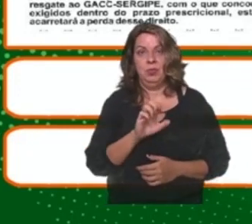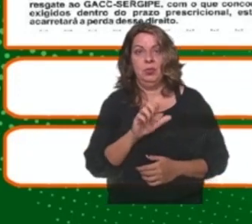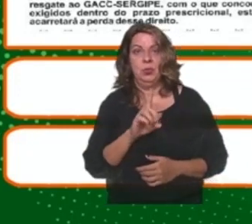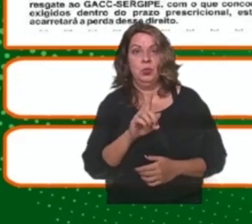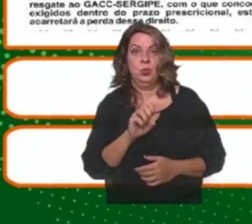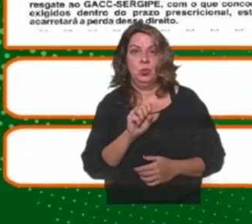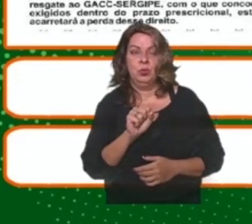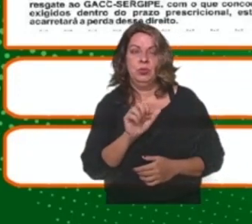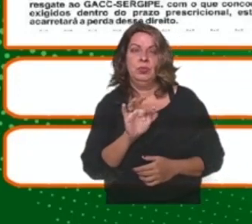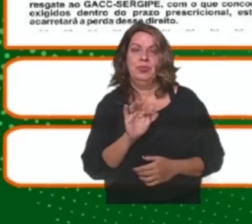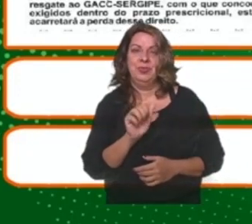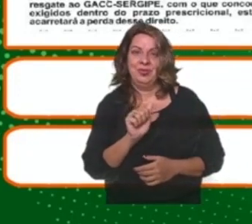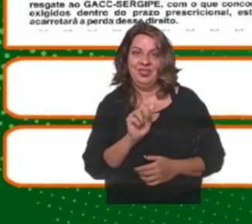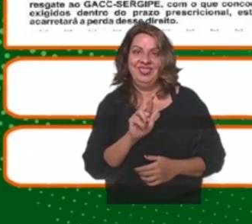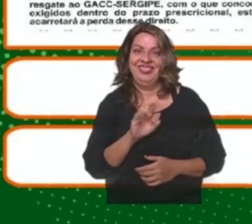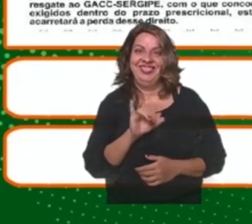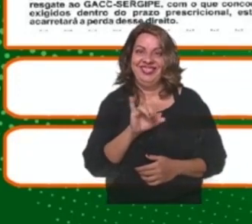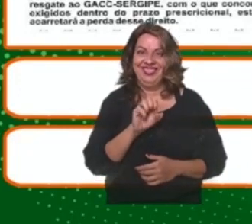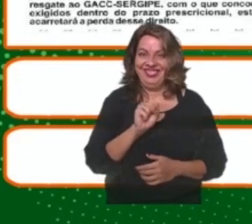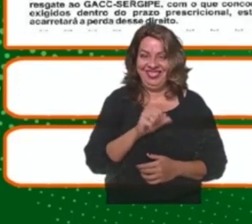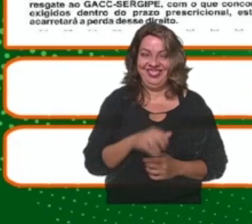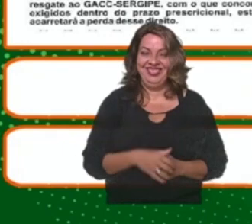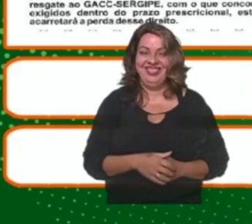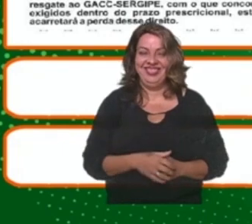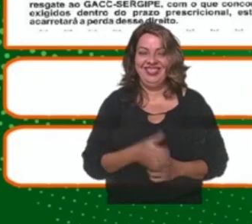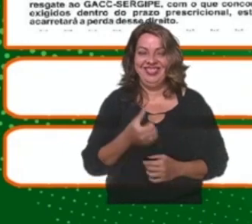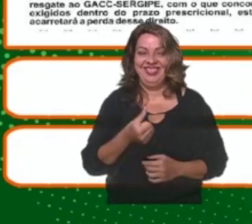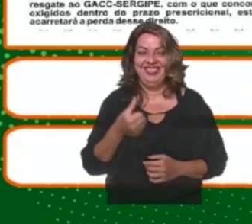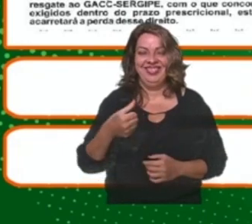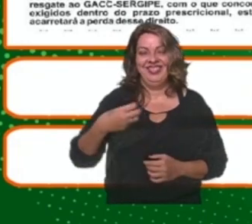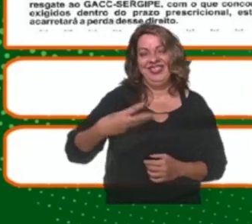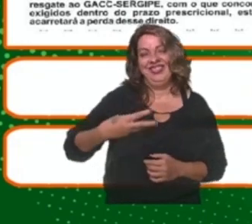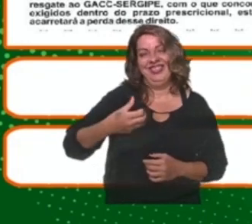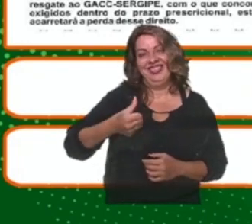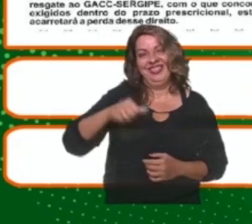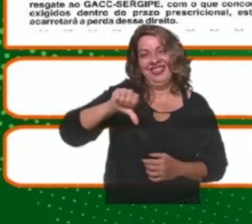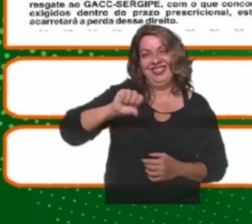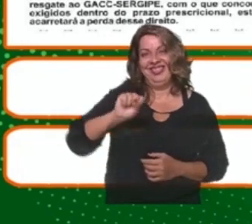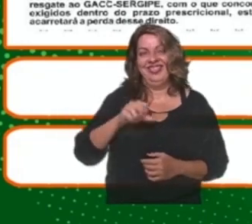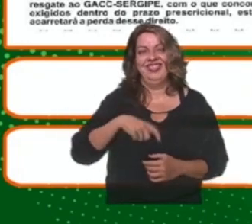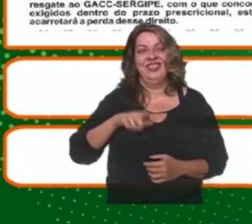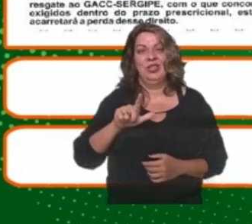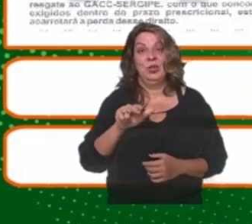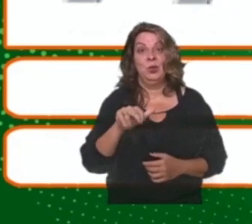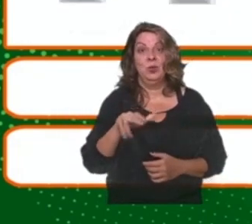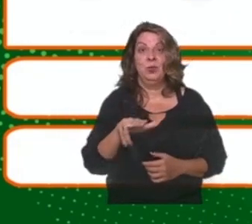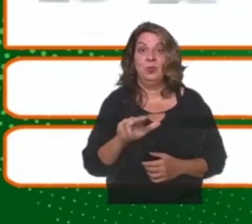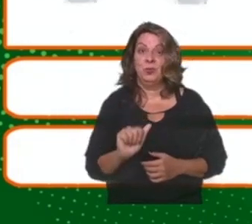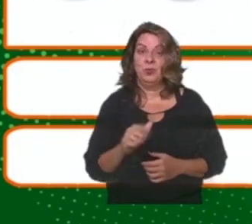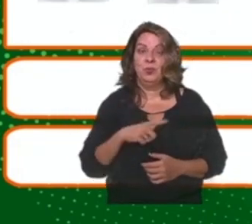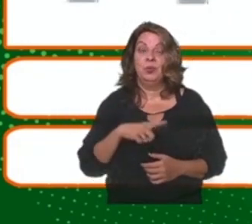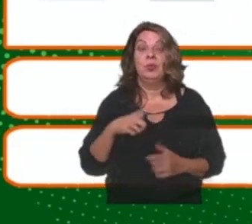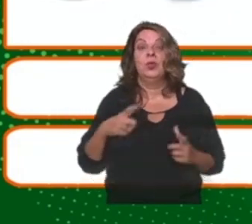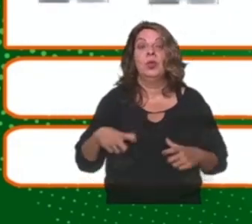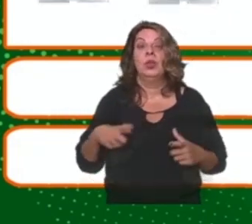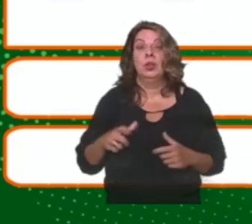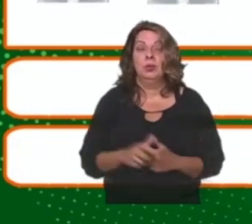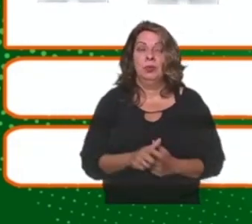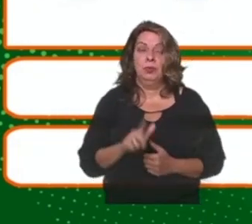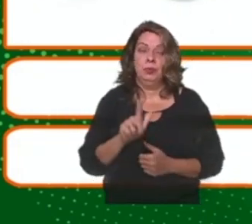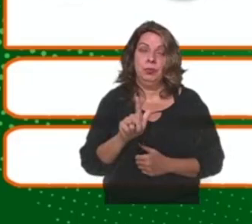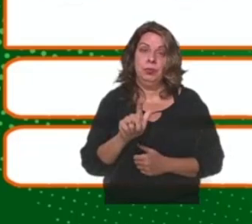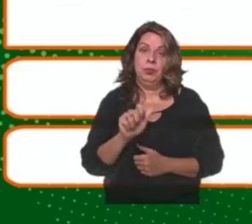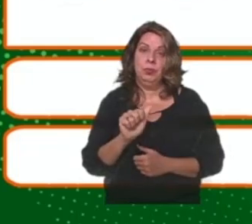lá da Regional Socorro 2. E o título 663698, Luana Alves dos Santos, é do